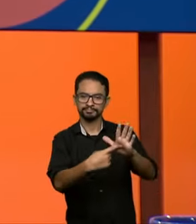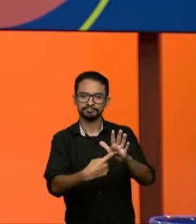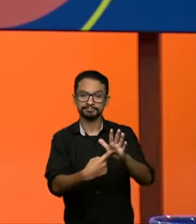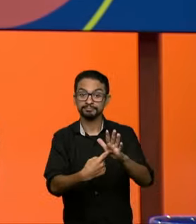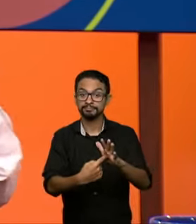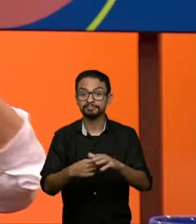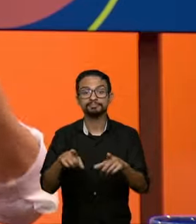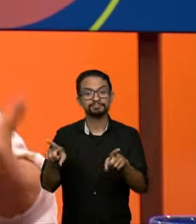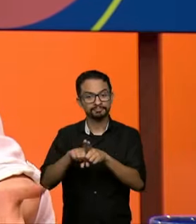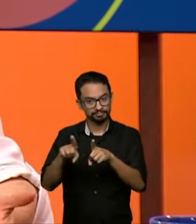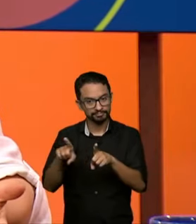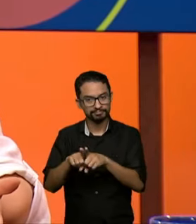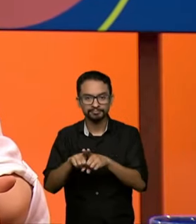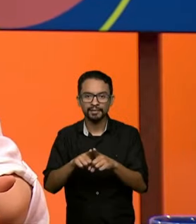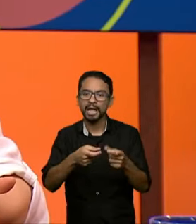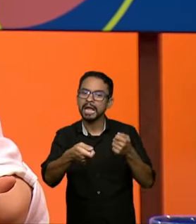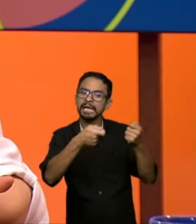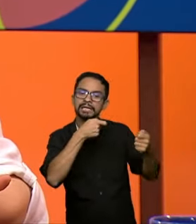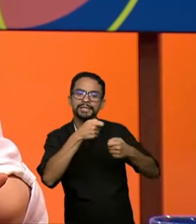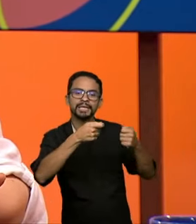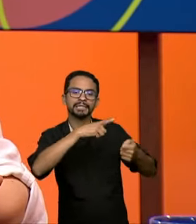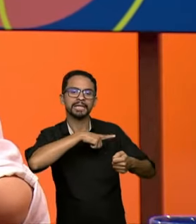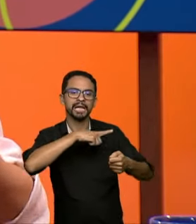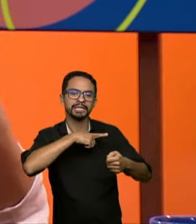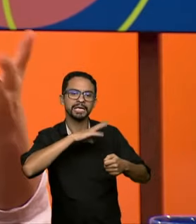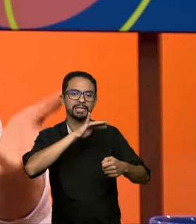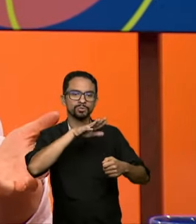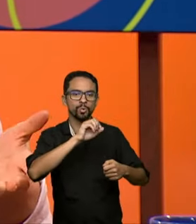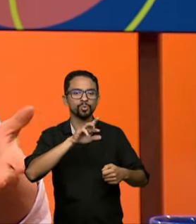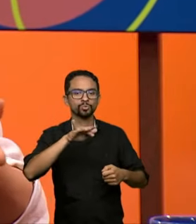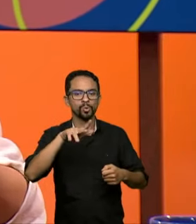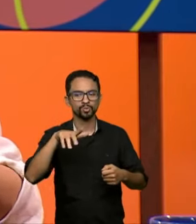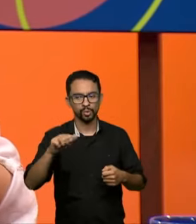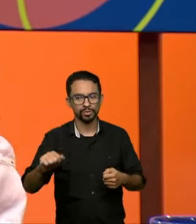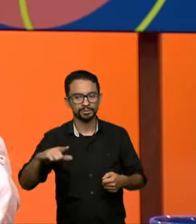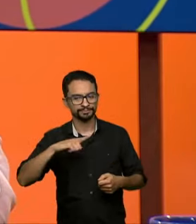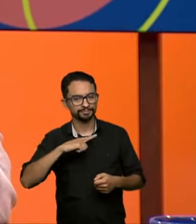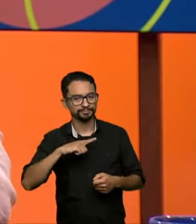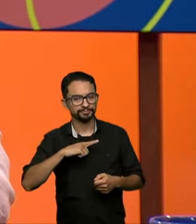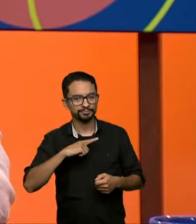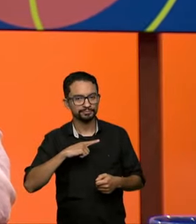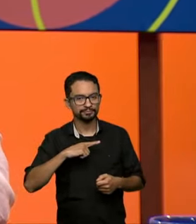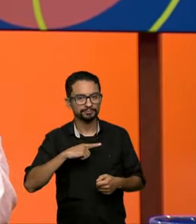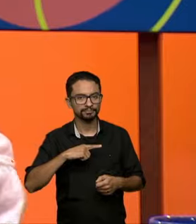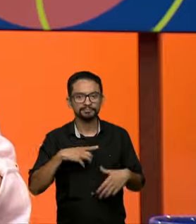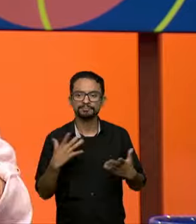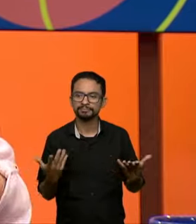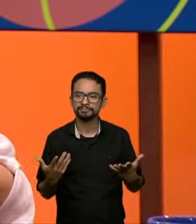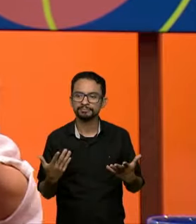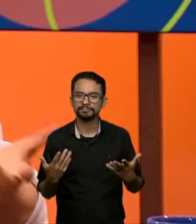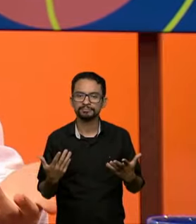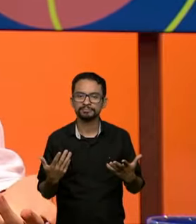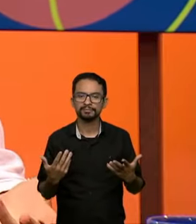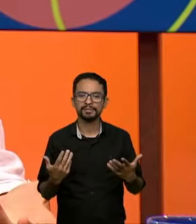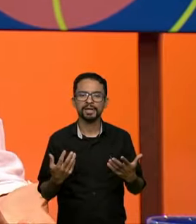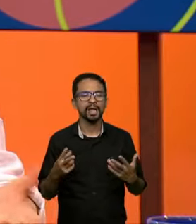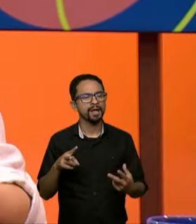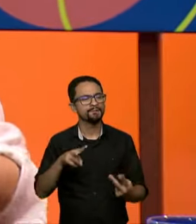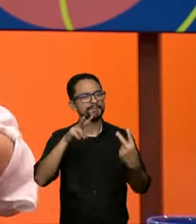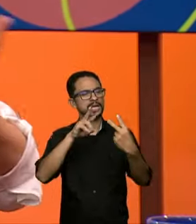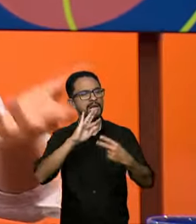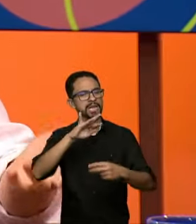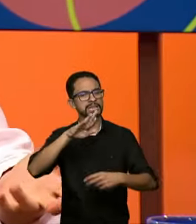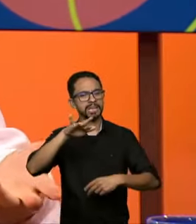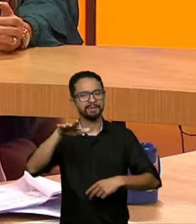eu conversei, eu tinha dado uma entrevista para o Cláudio Shoa, que era o editor da Caras na época. Sim. E eu me vi, a gente, era Caras Neve,